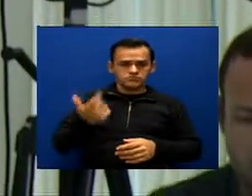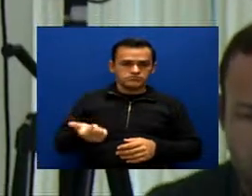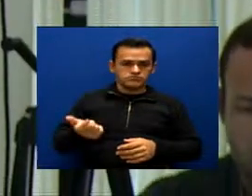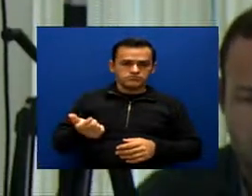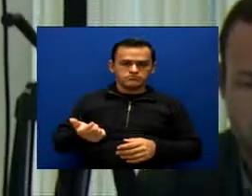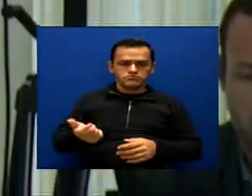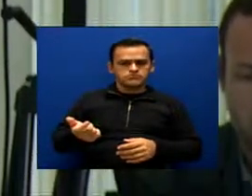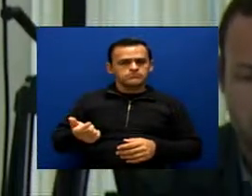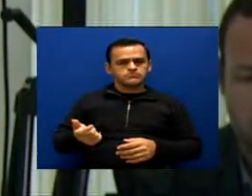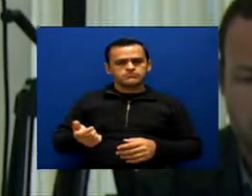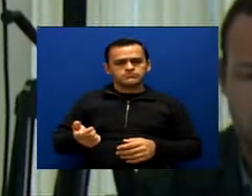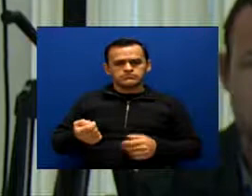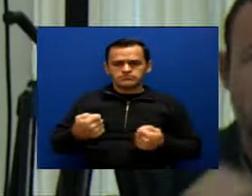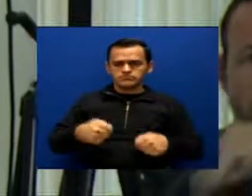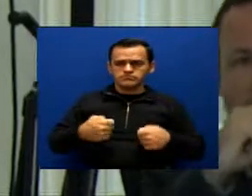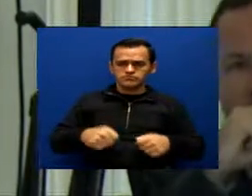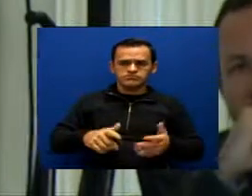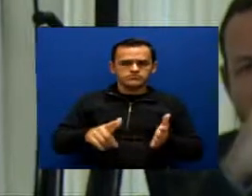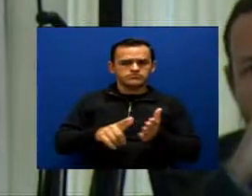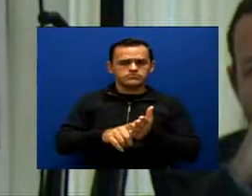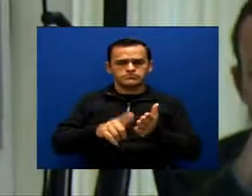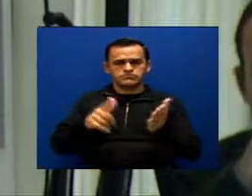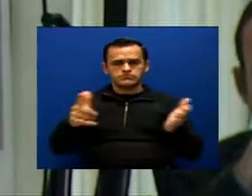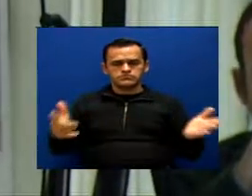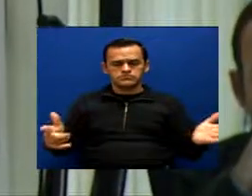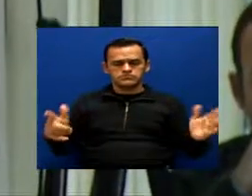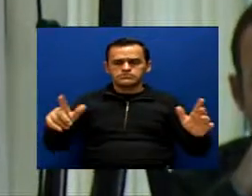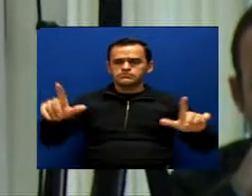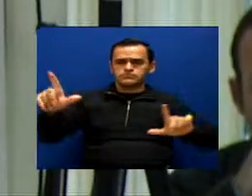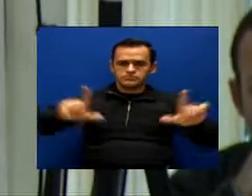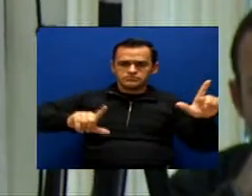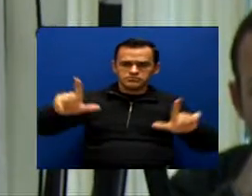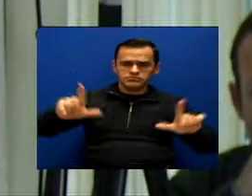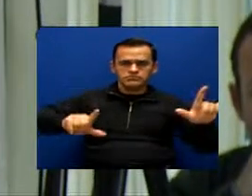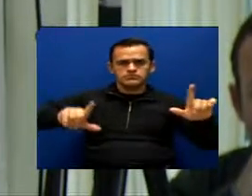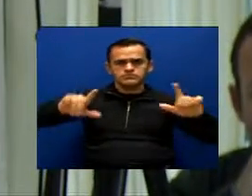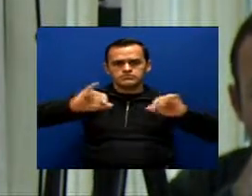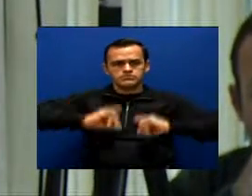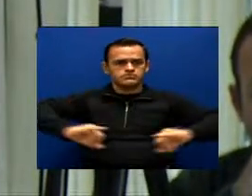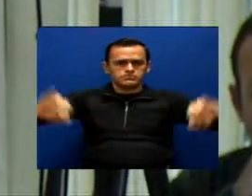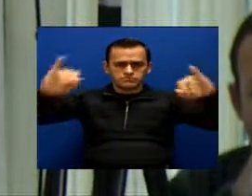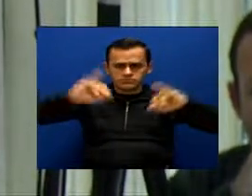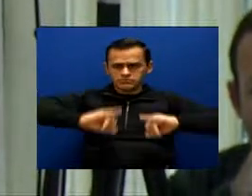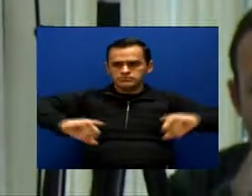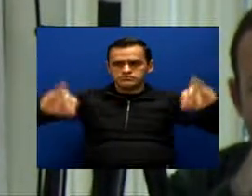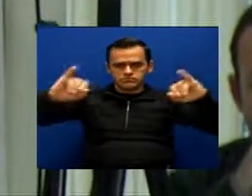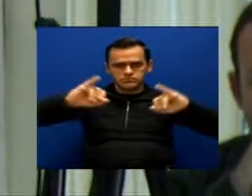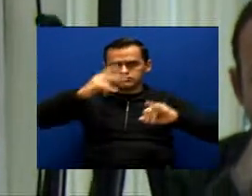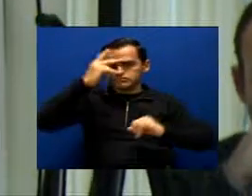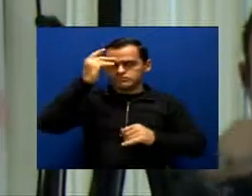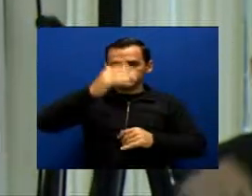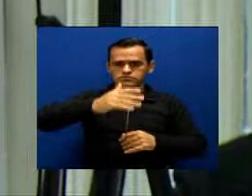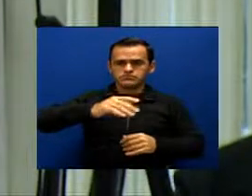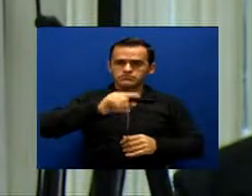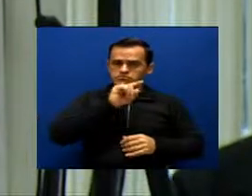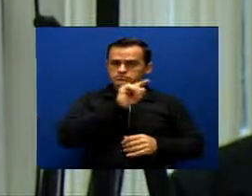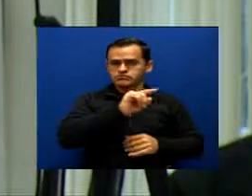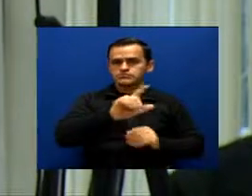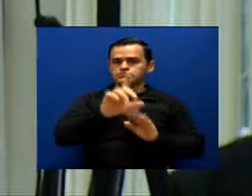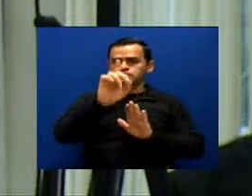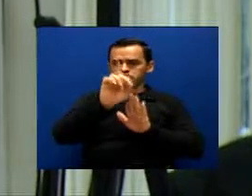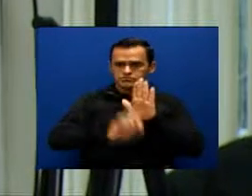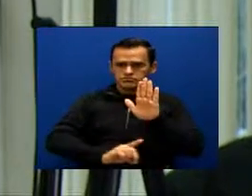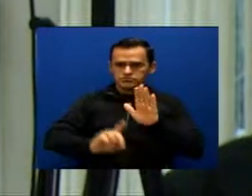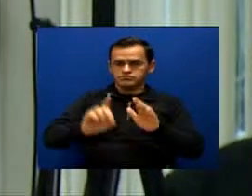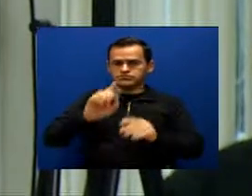simplesmente dessa casa, mas da mídia, da imprensa, que se divulgue para a população que ela tem direito a isso.